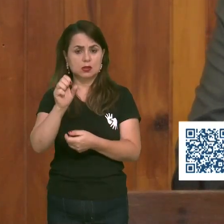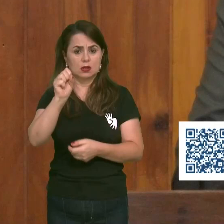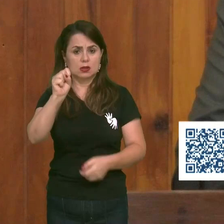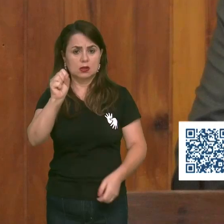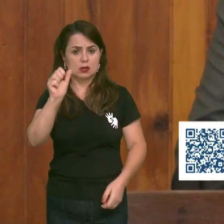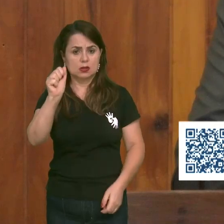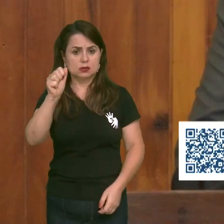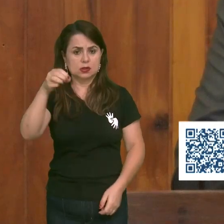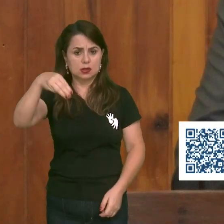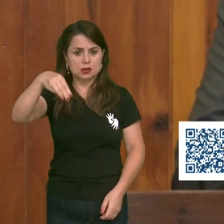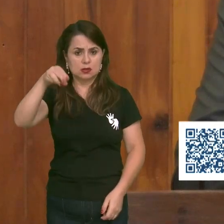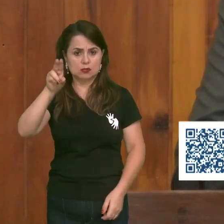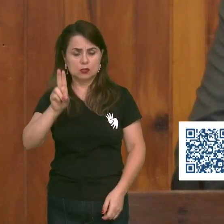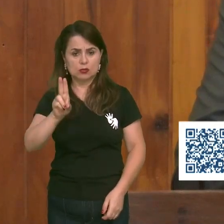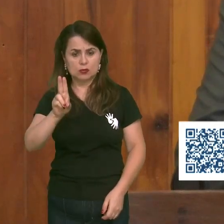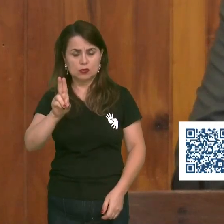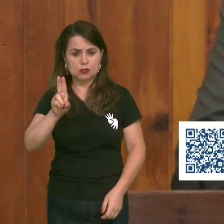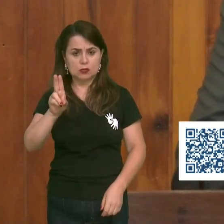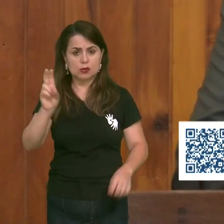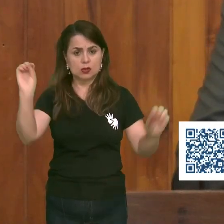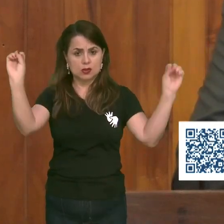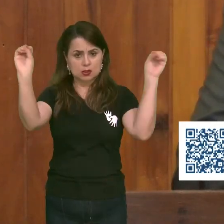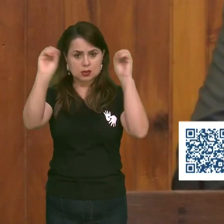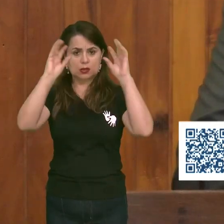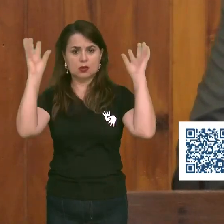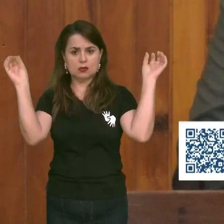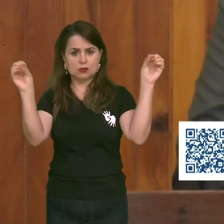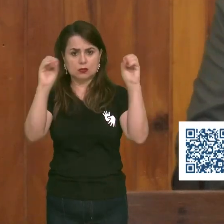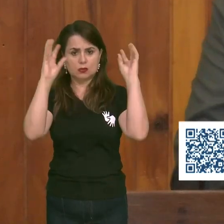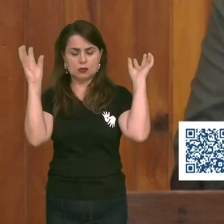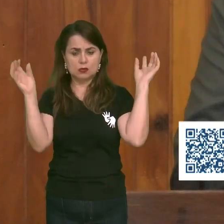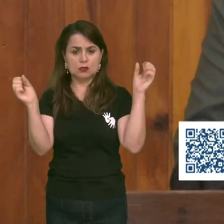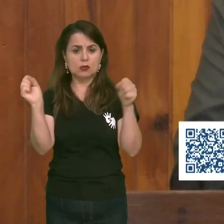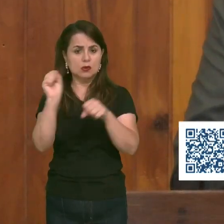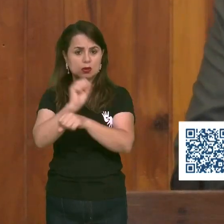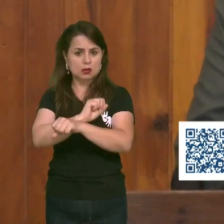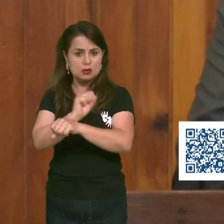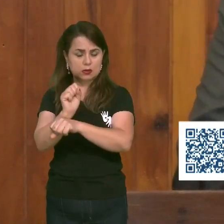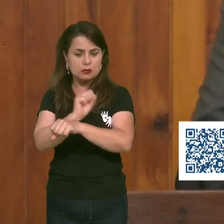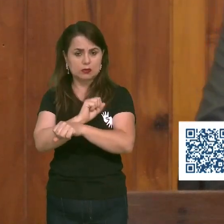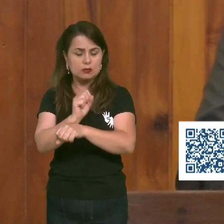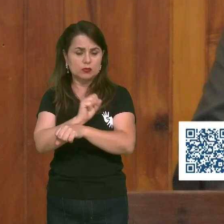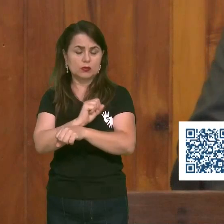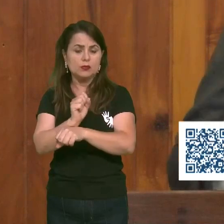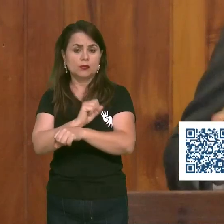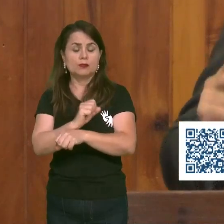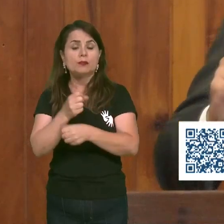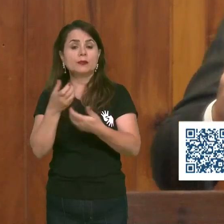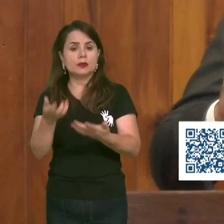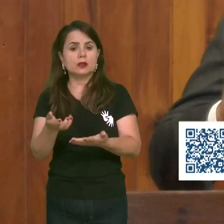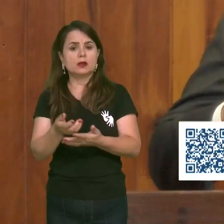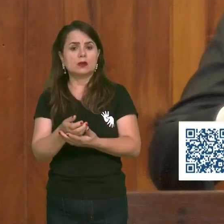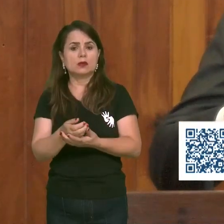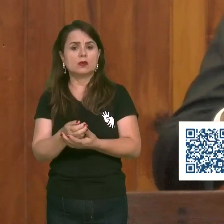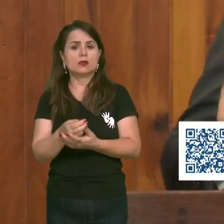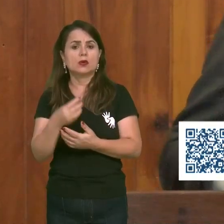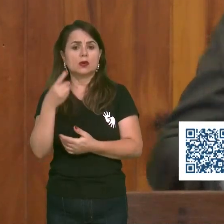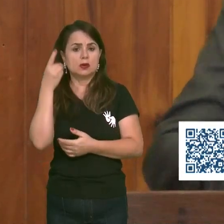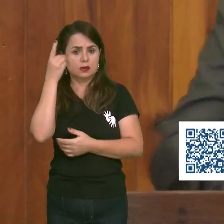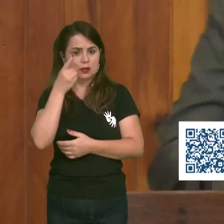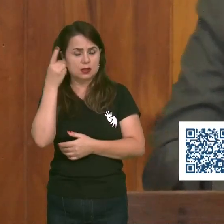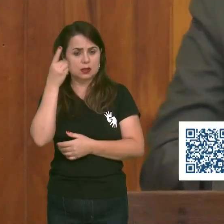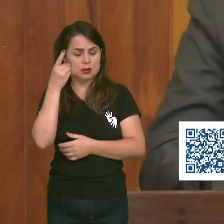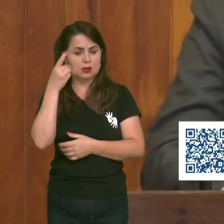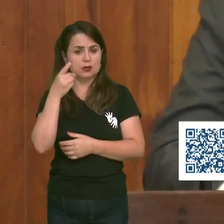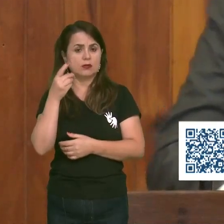cidade Vereador Danilo que tem bastante conhecimento na área da saúde é funcionário